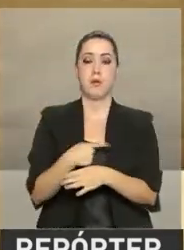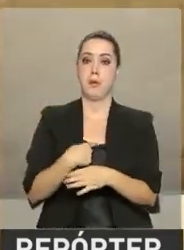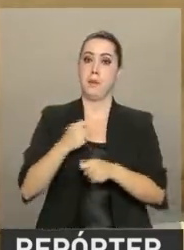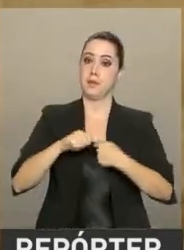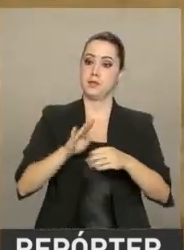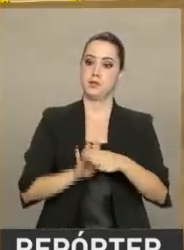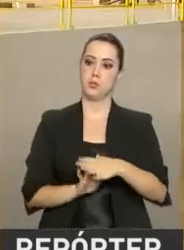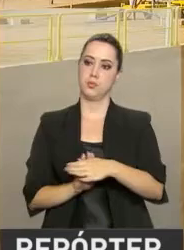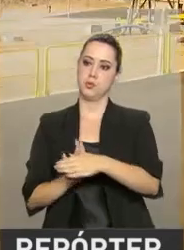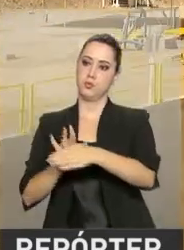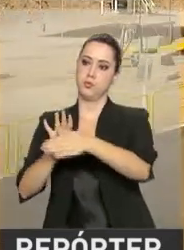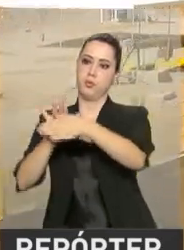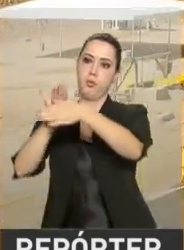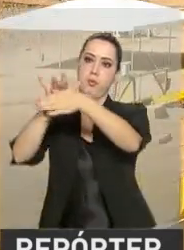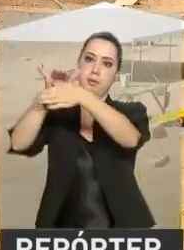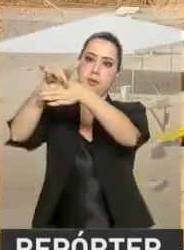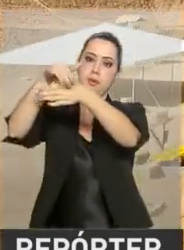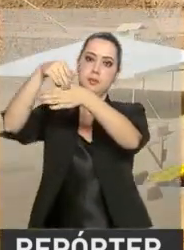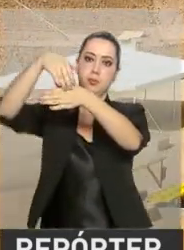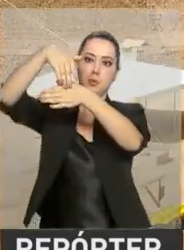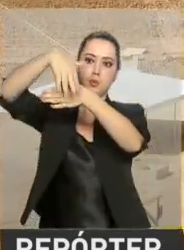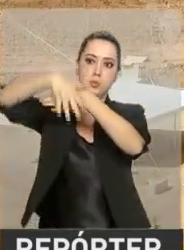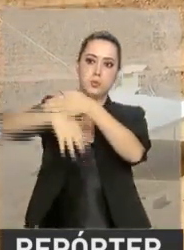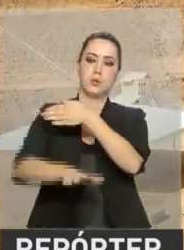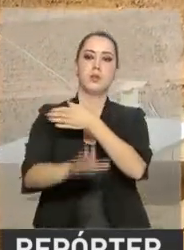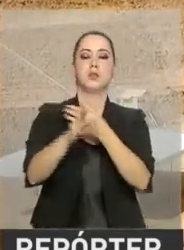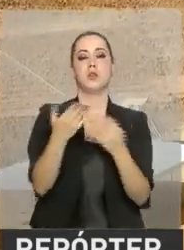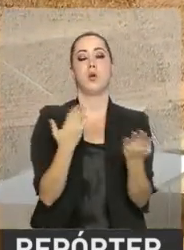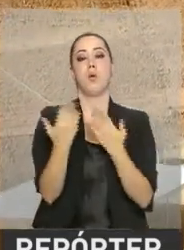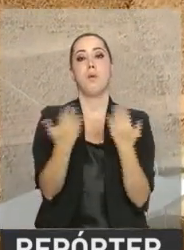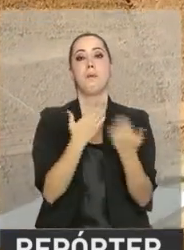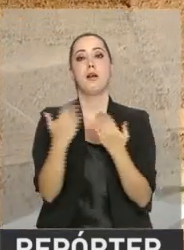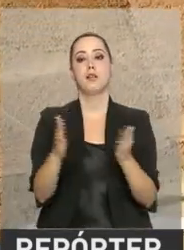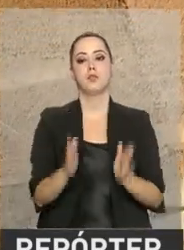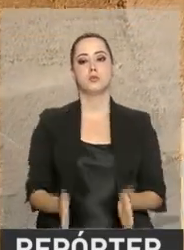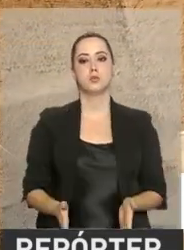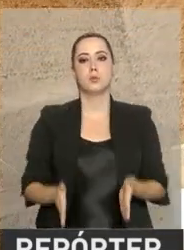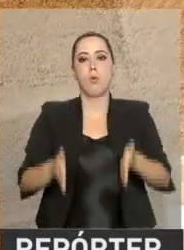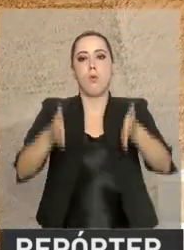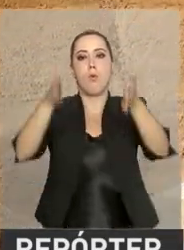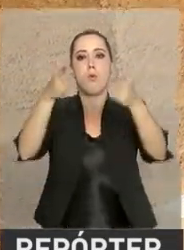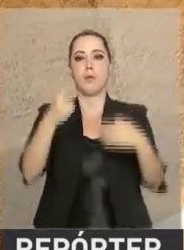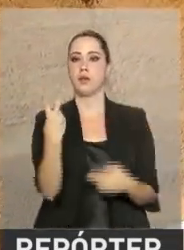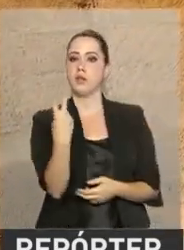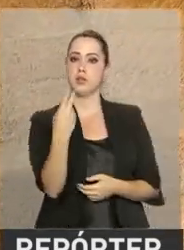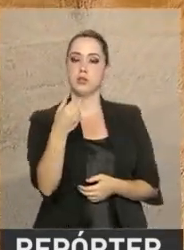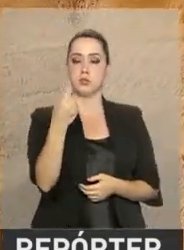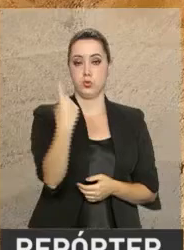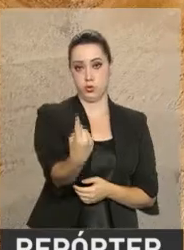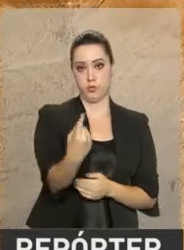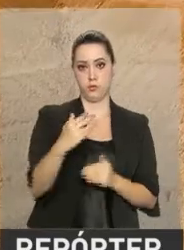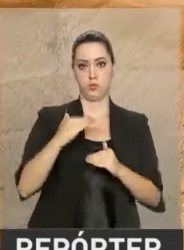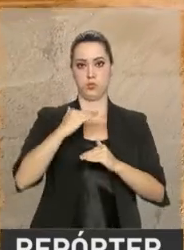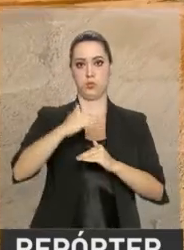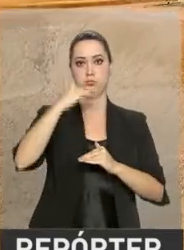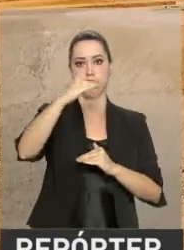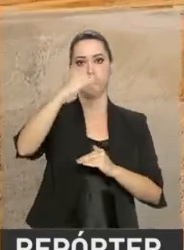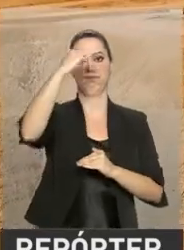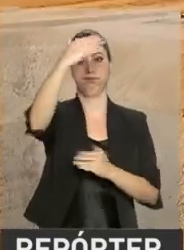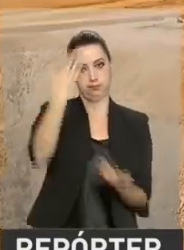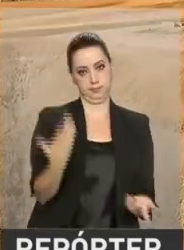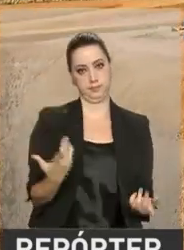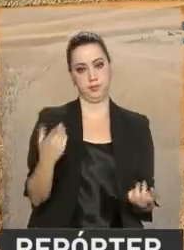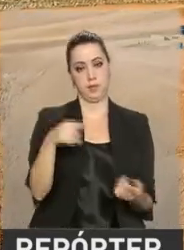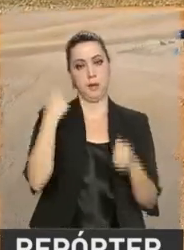cima essa elevação que equivale à altura de um prédio de 21 andares é necessária porque no projeto de